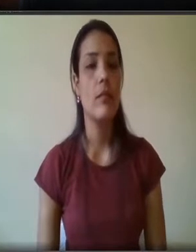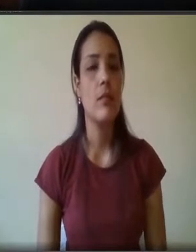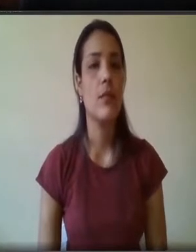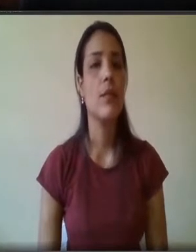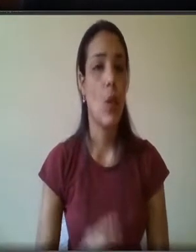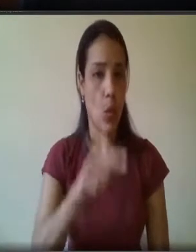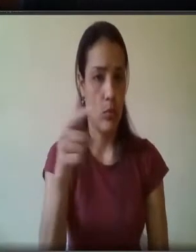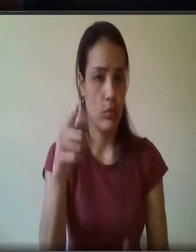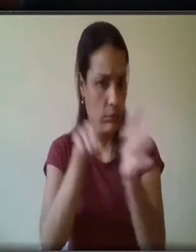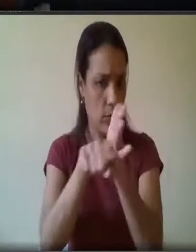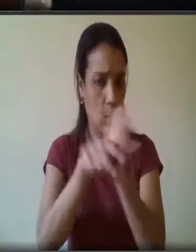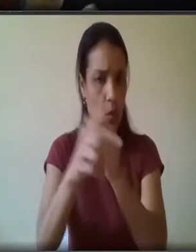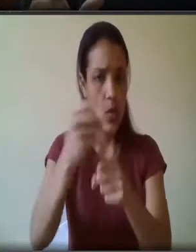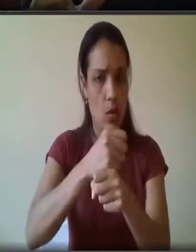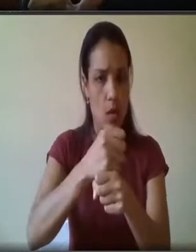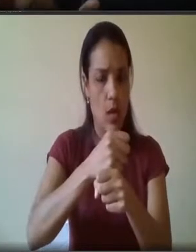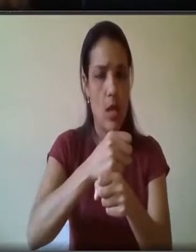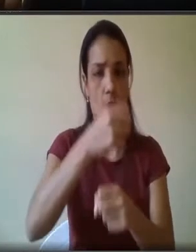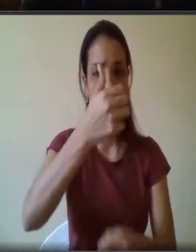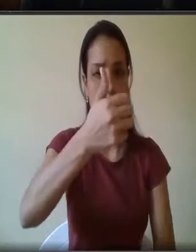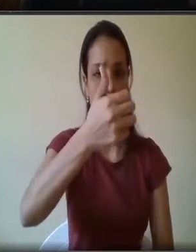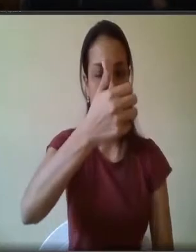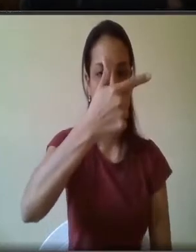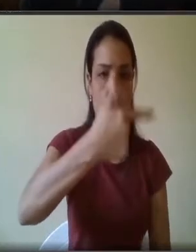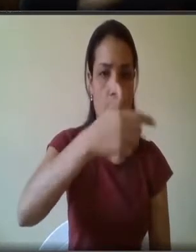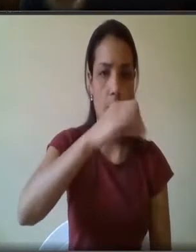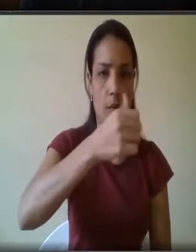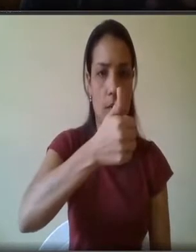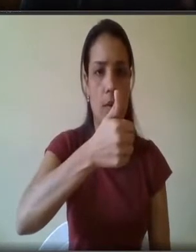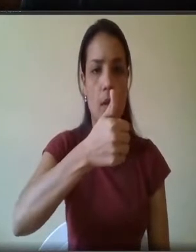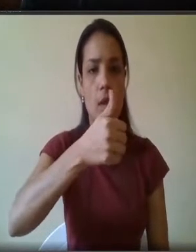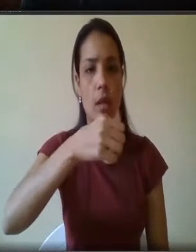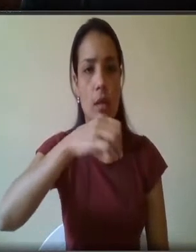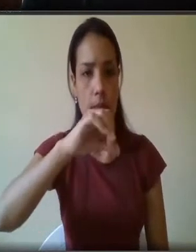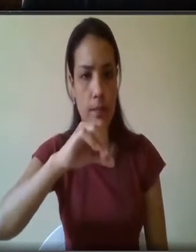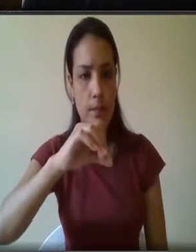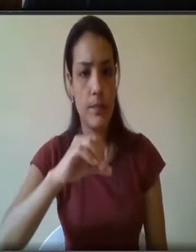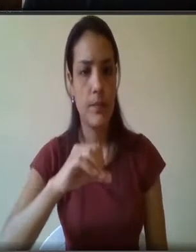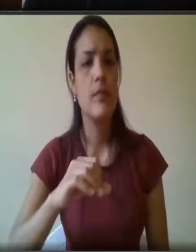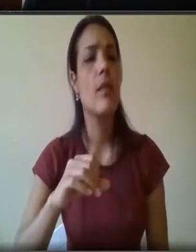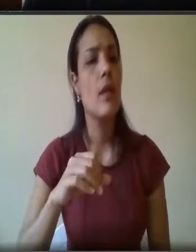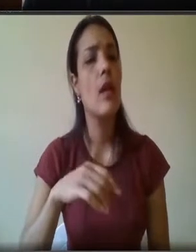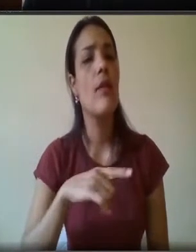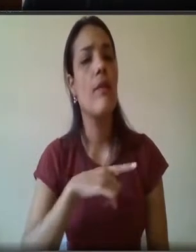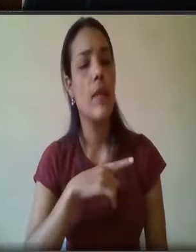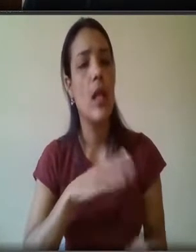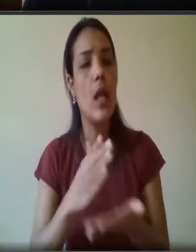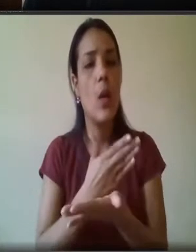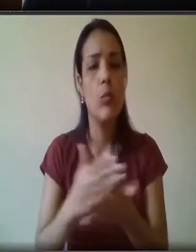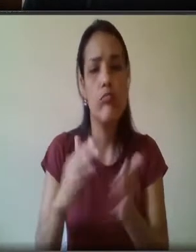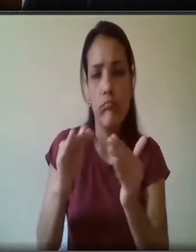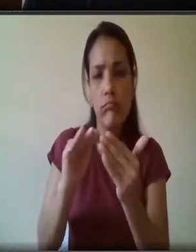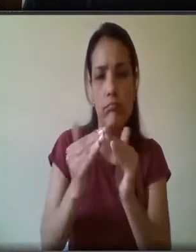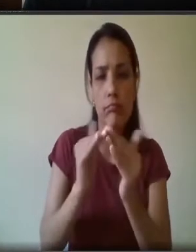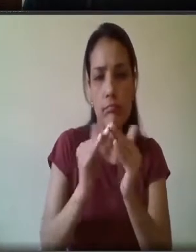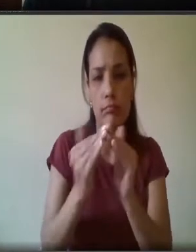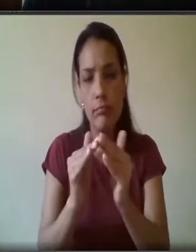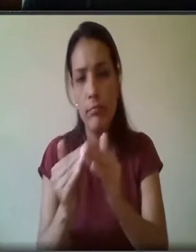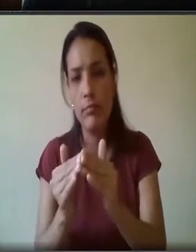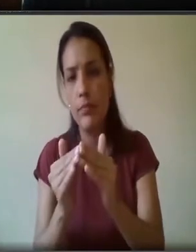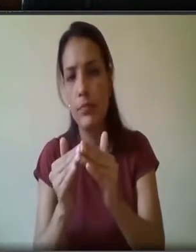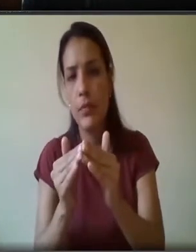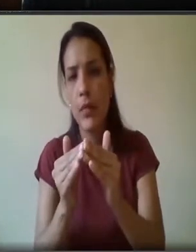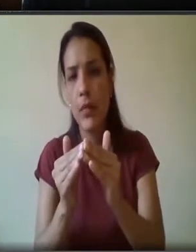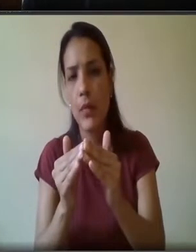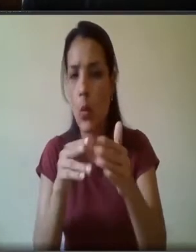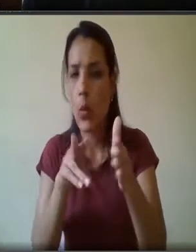questão é que você vai ver que existe algumas associações com biologia,